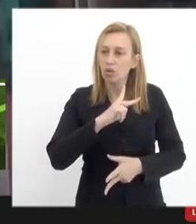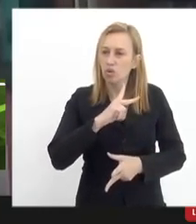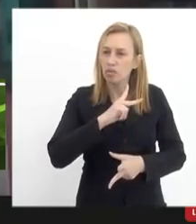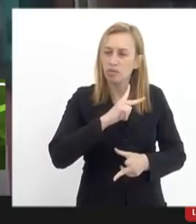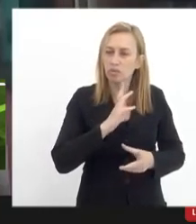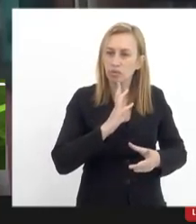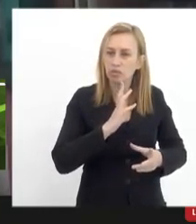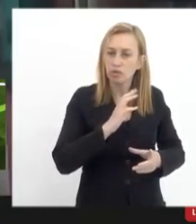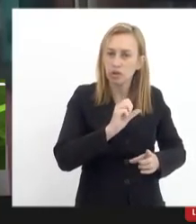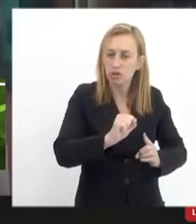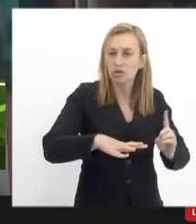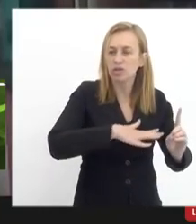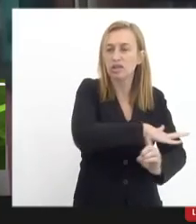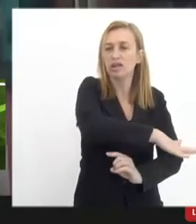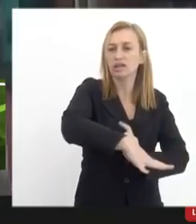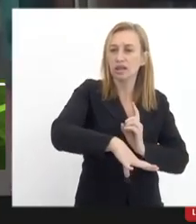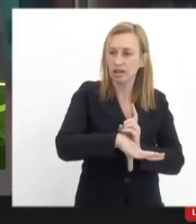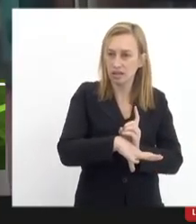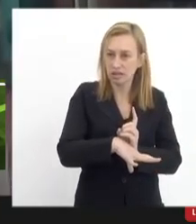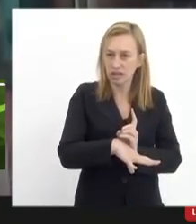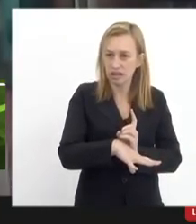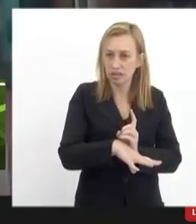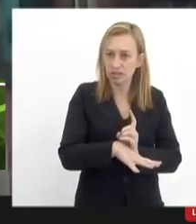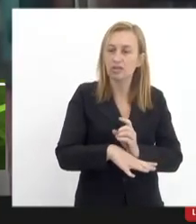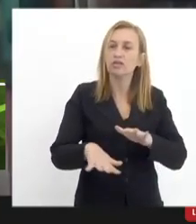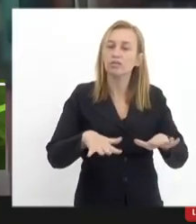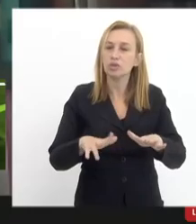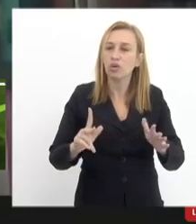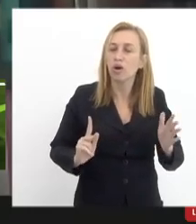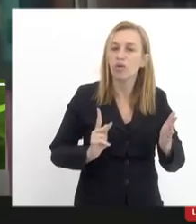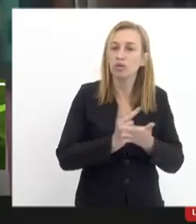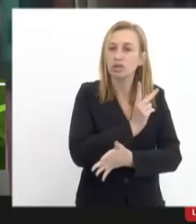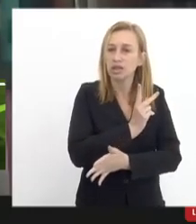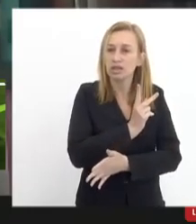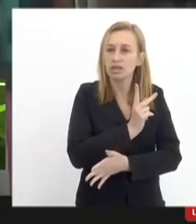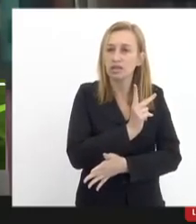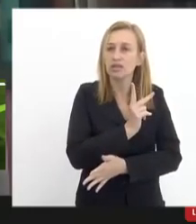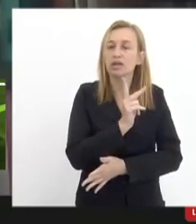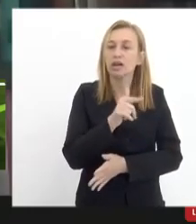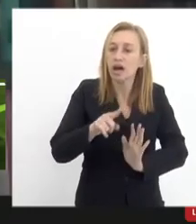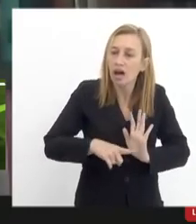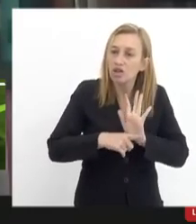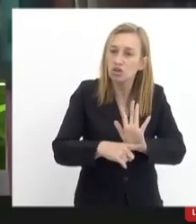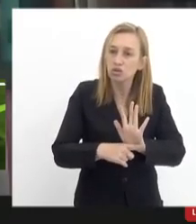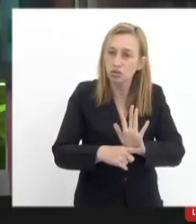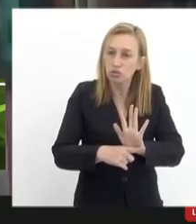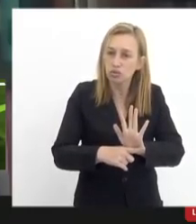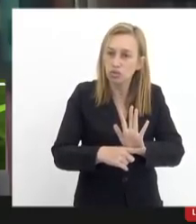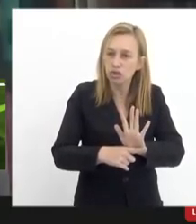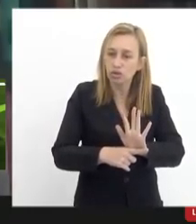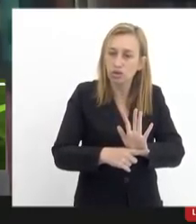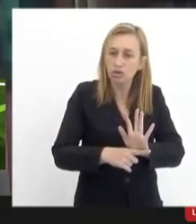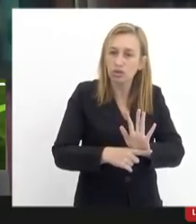comunidade na qual a manifestação acontece, ela ajuda no eixo 1 da